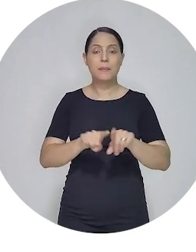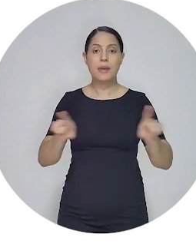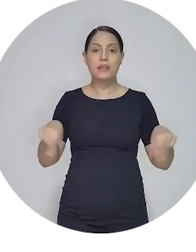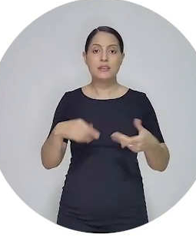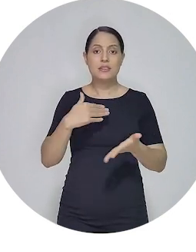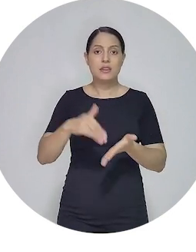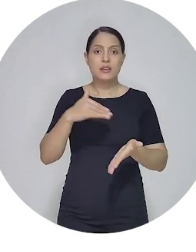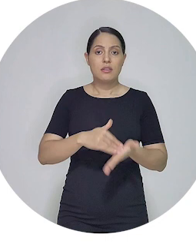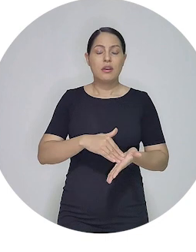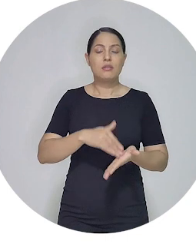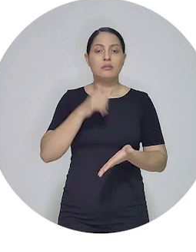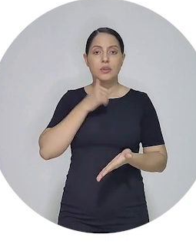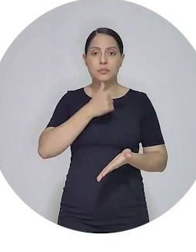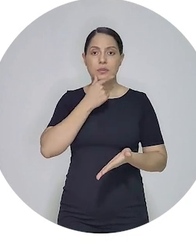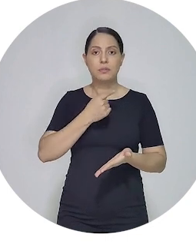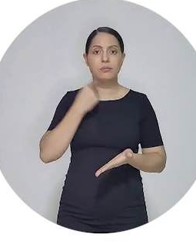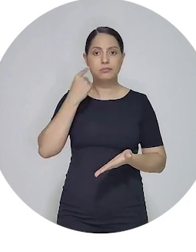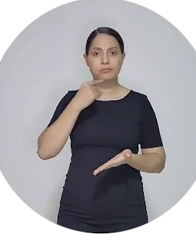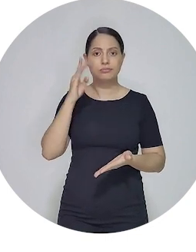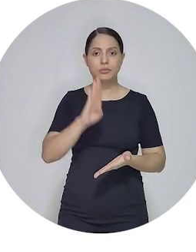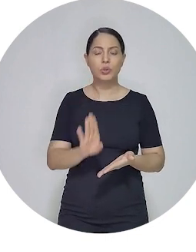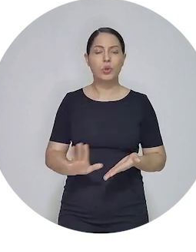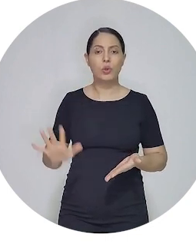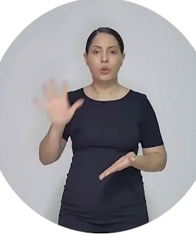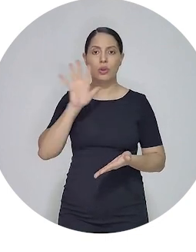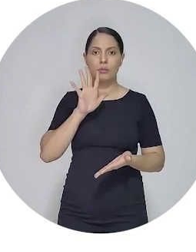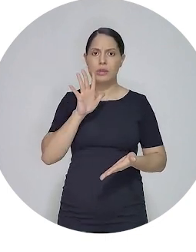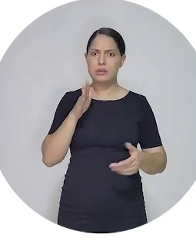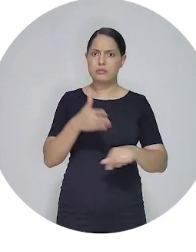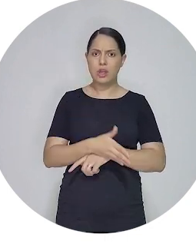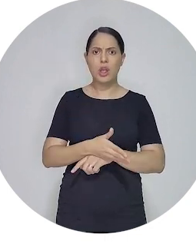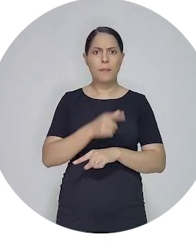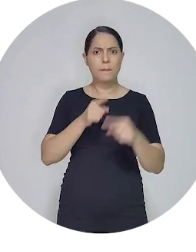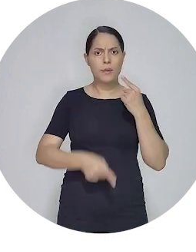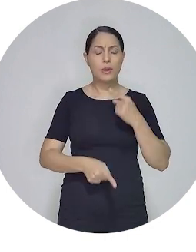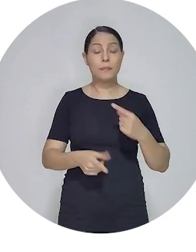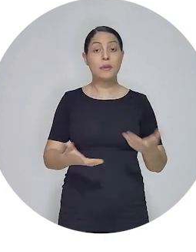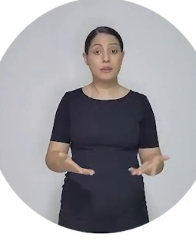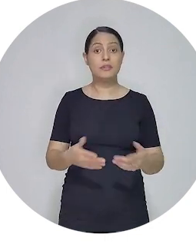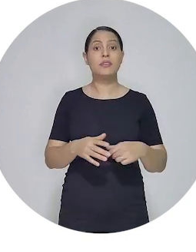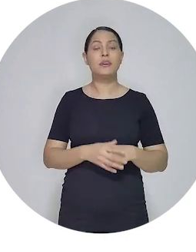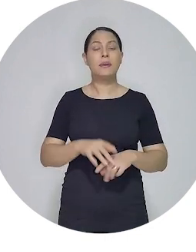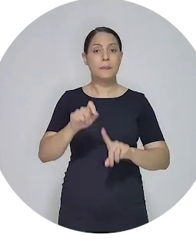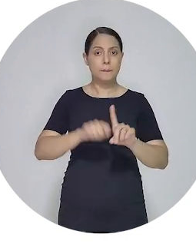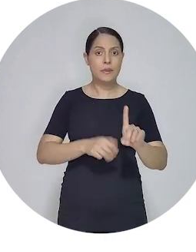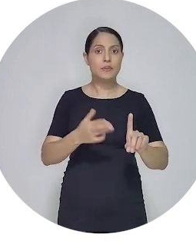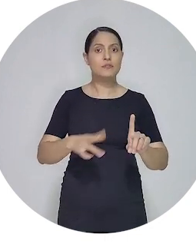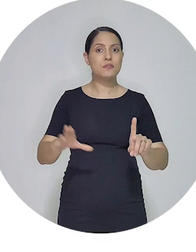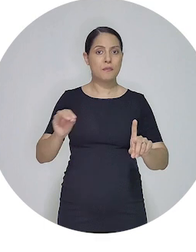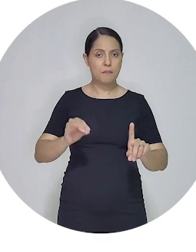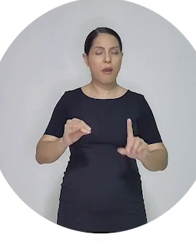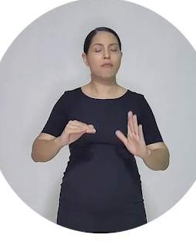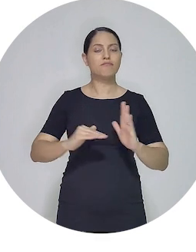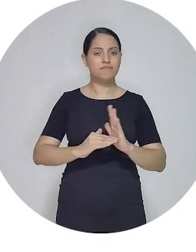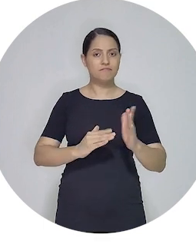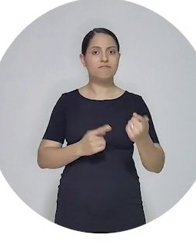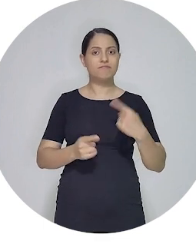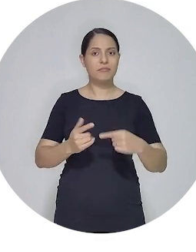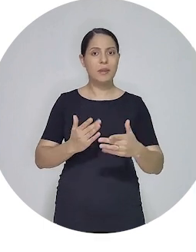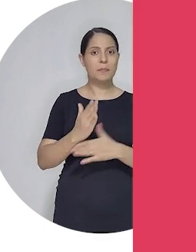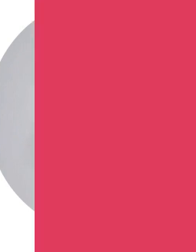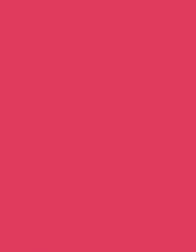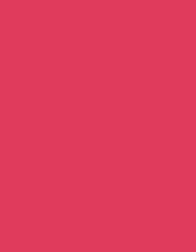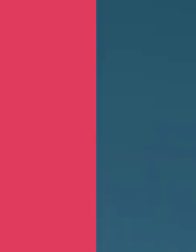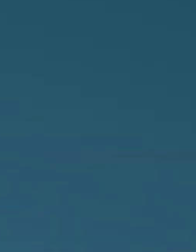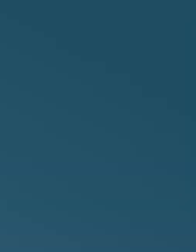prerrogativas e da inviolabilidade dos escritórios de advogados e advogadas do país, aprovado no Senado Federal no mês de